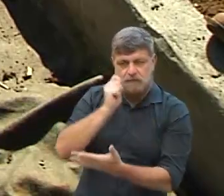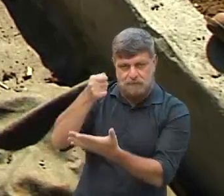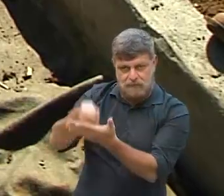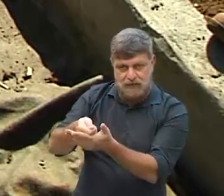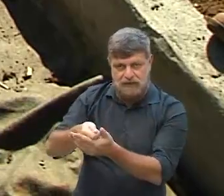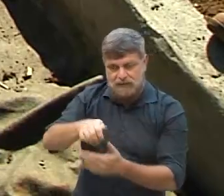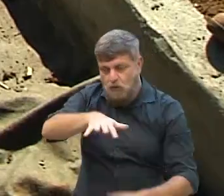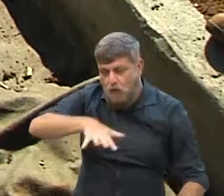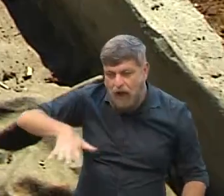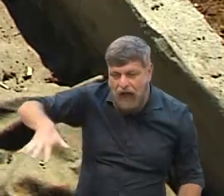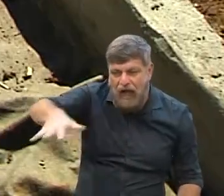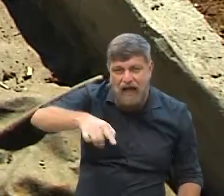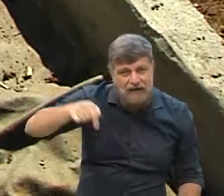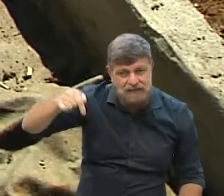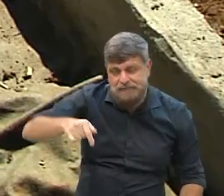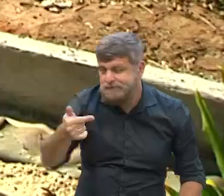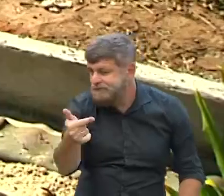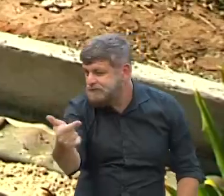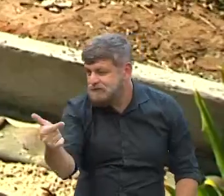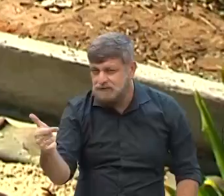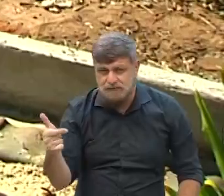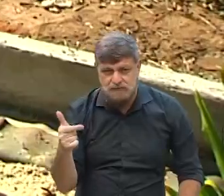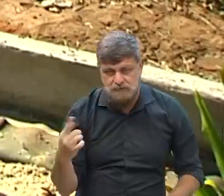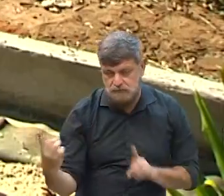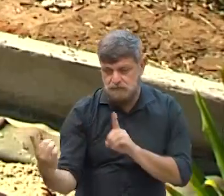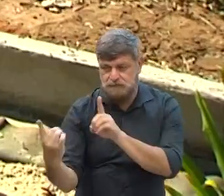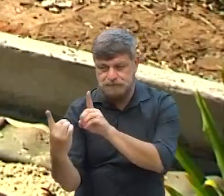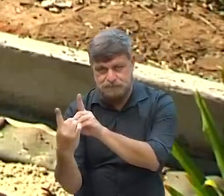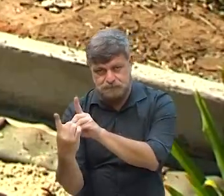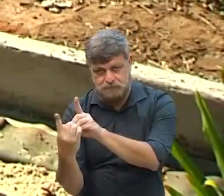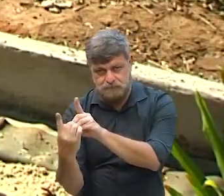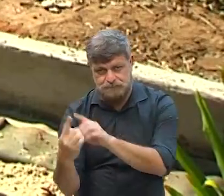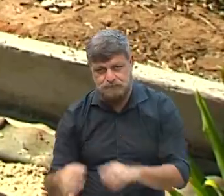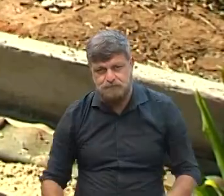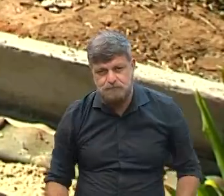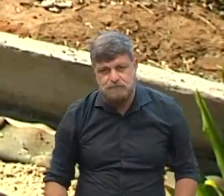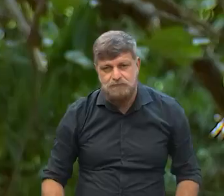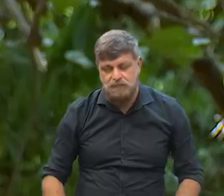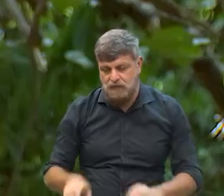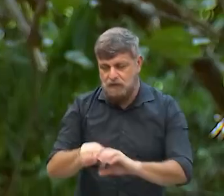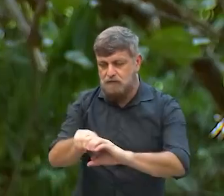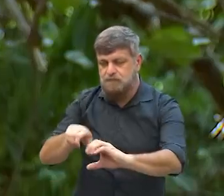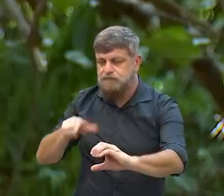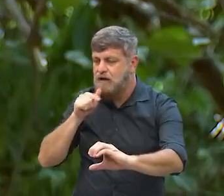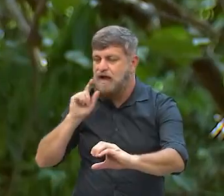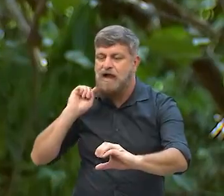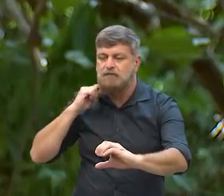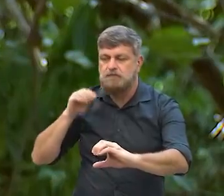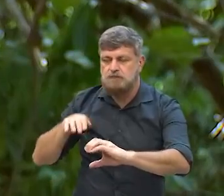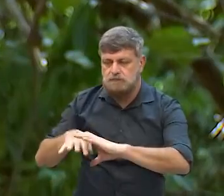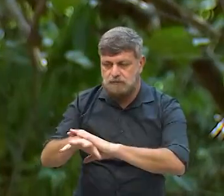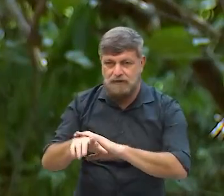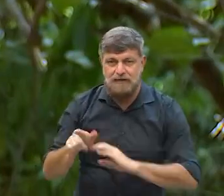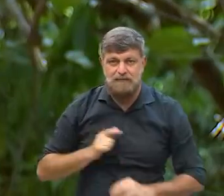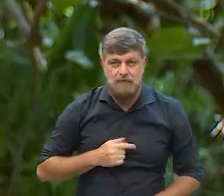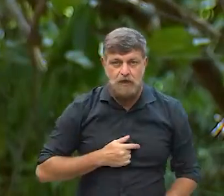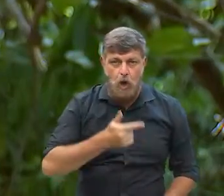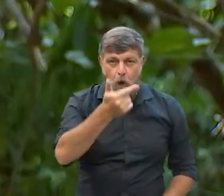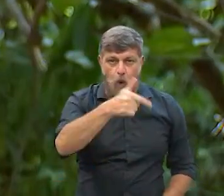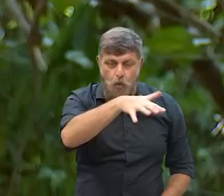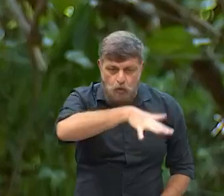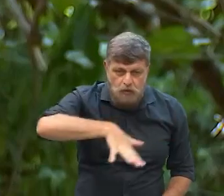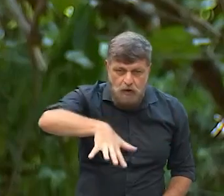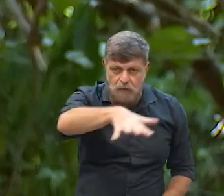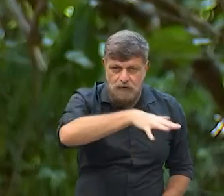que não têm ali o atendimento pela rede de esgoto, e que teve um outro programa também que foi o do Banco de Áreas